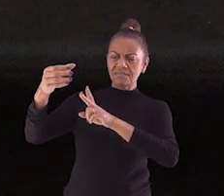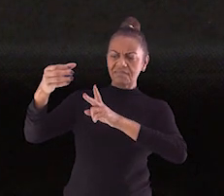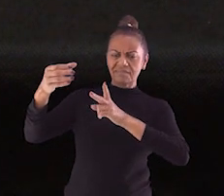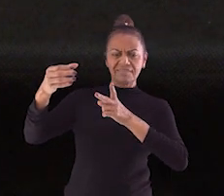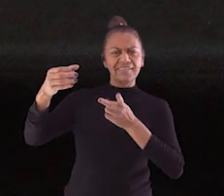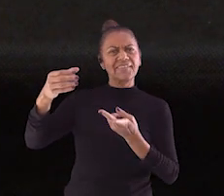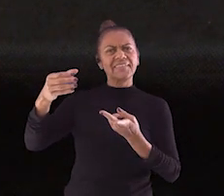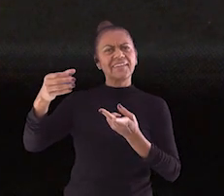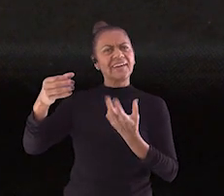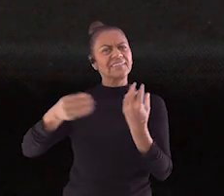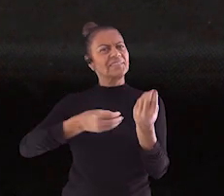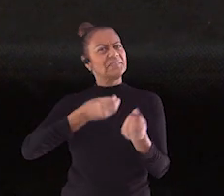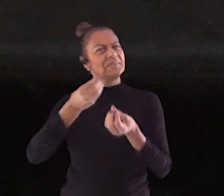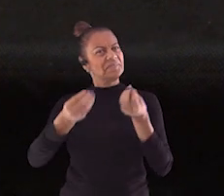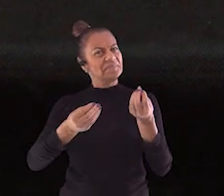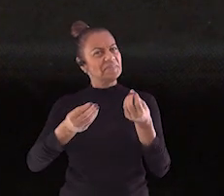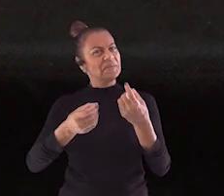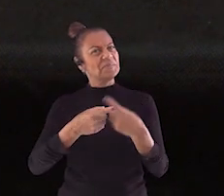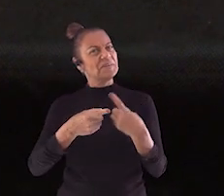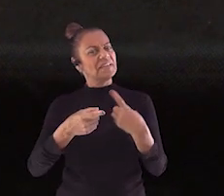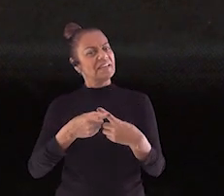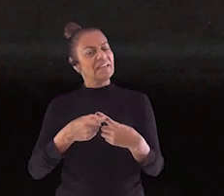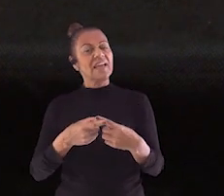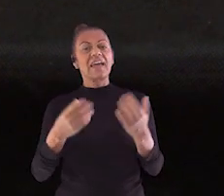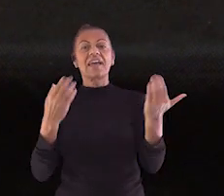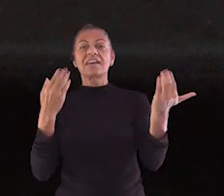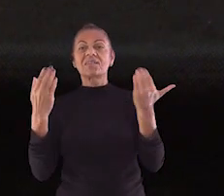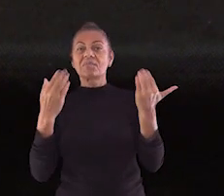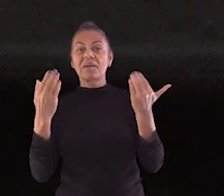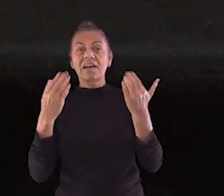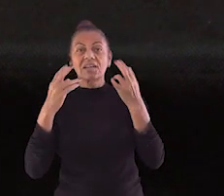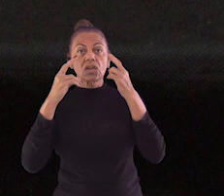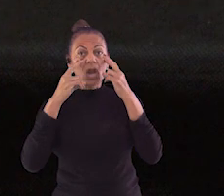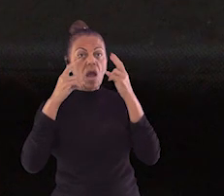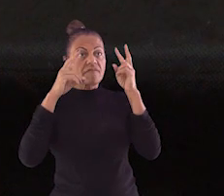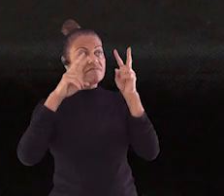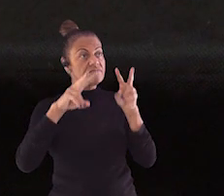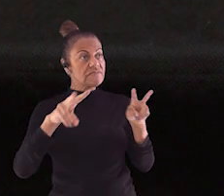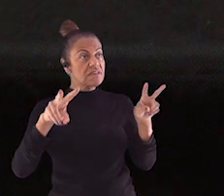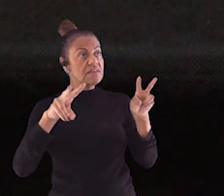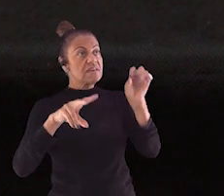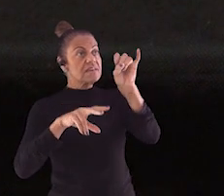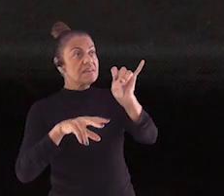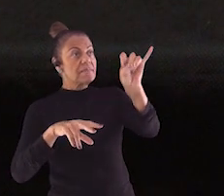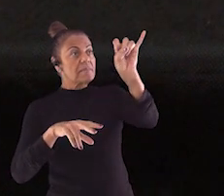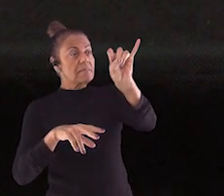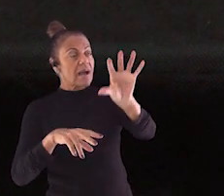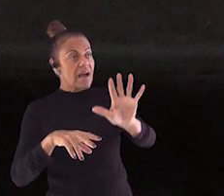que acontece com o efeito que ocorre nas imagens que chegam aos nossos olhos.